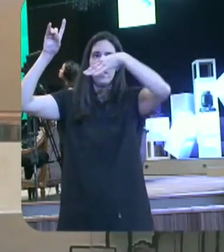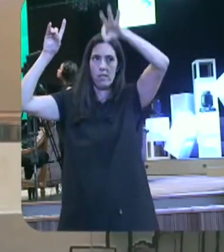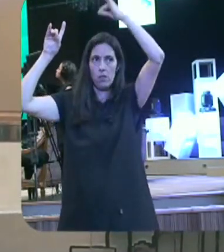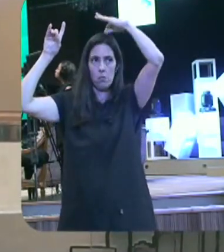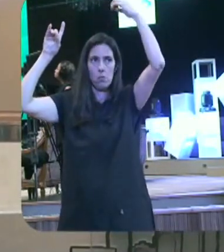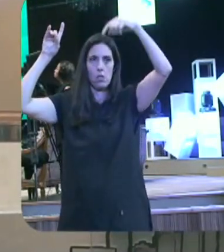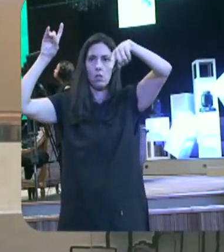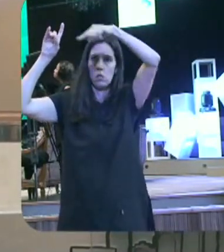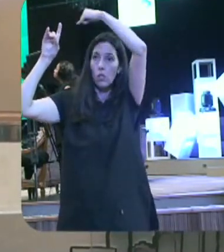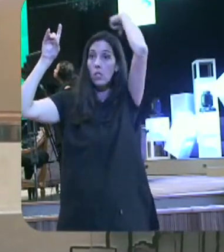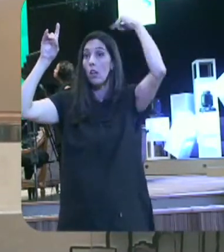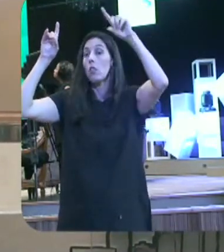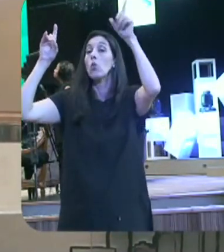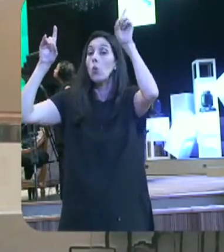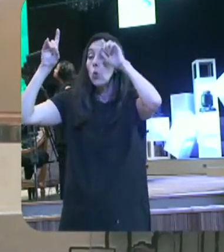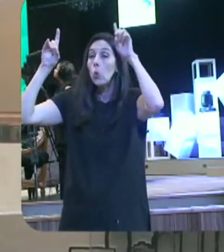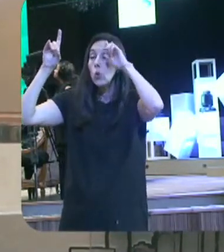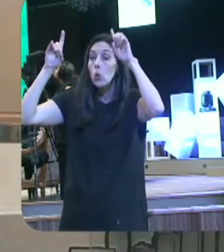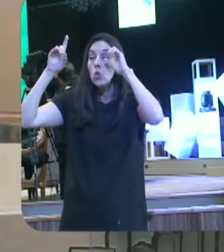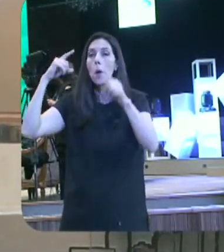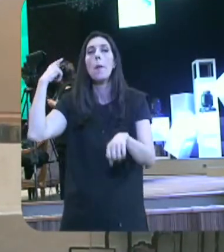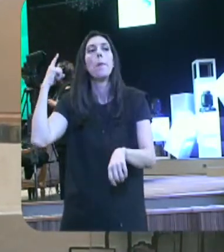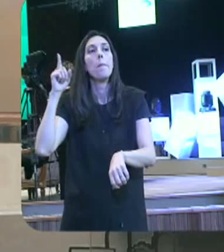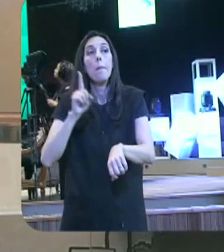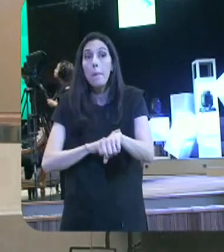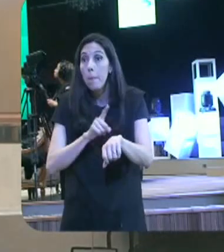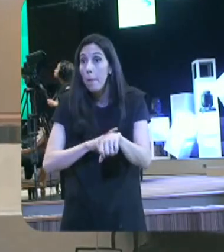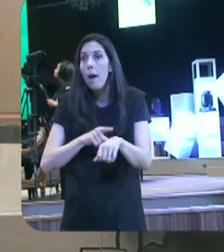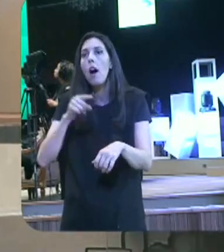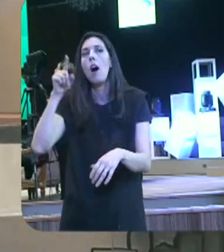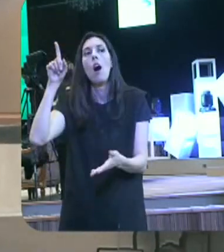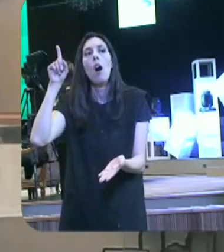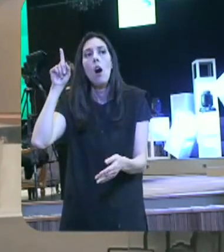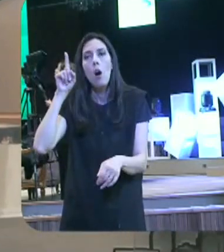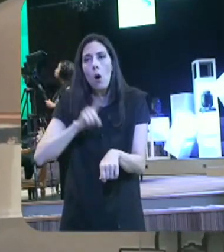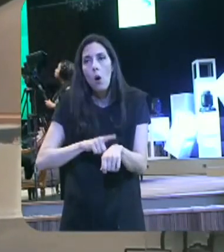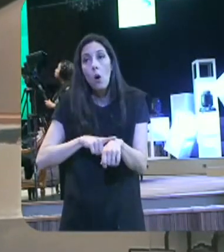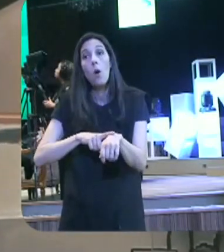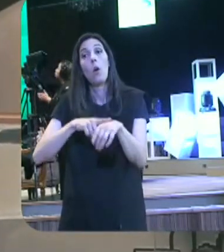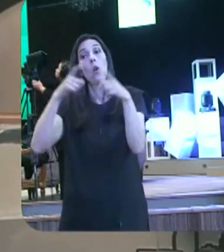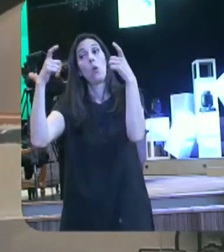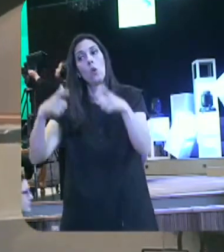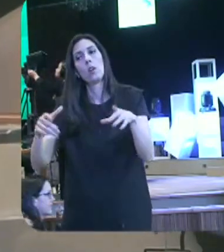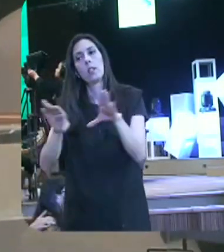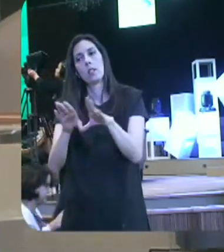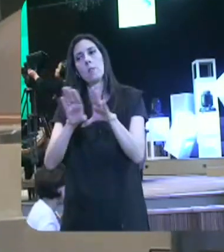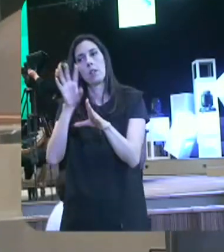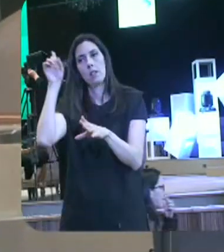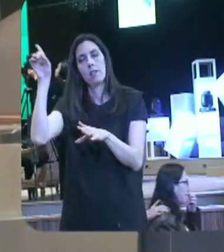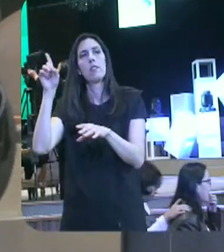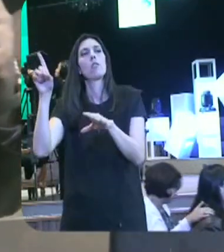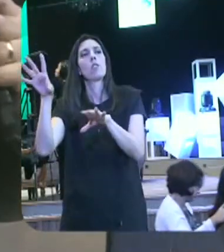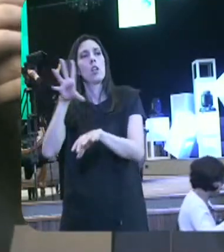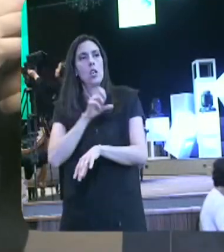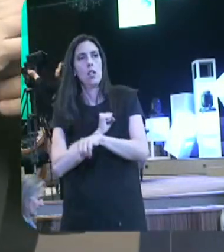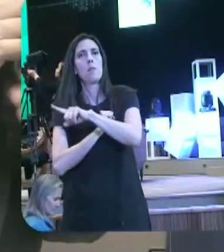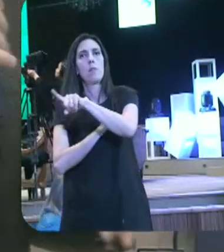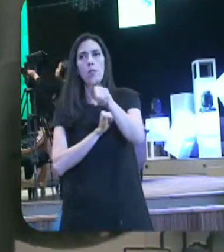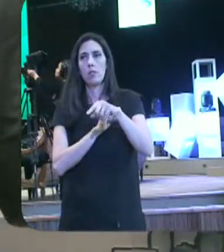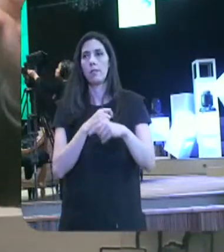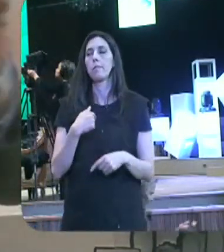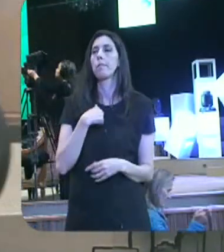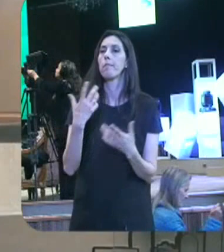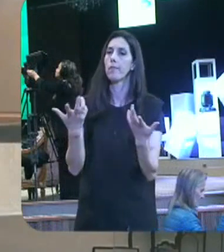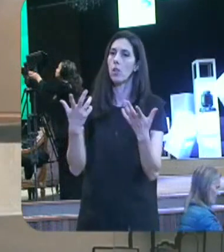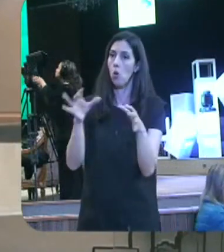dia. Você marca a hora e o lugar, Ele vai, porque Ele ama você, tá? E eu quero dar um presente para você,